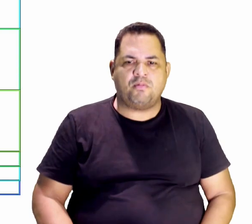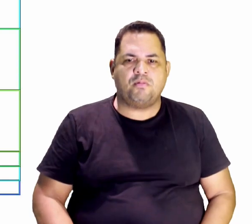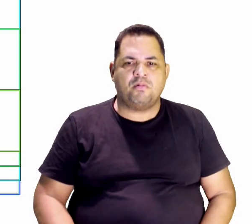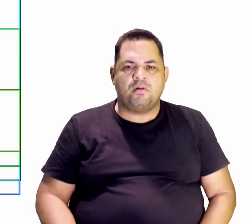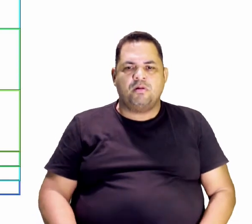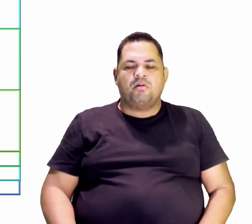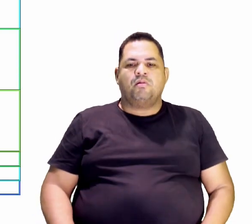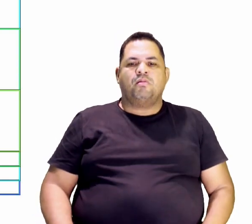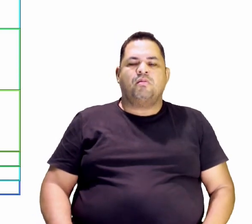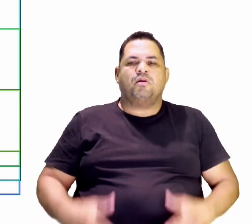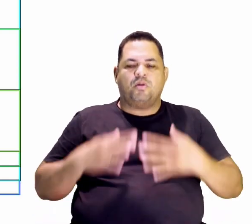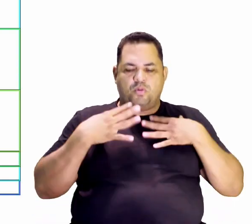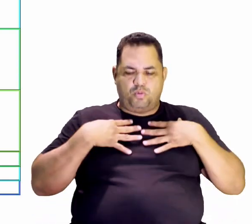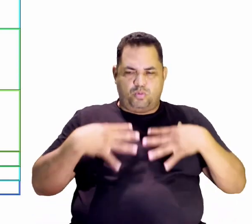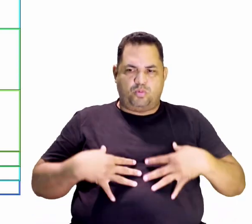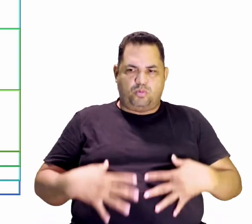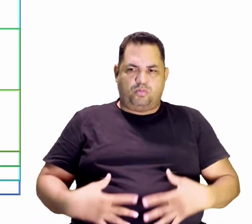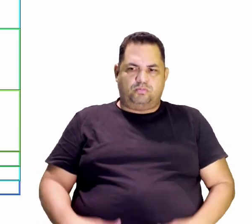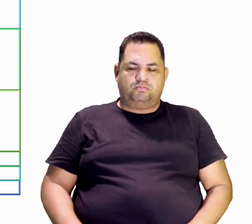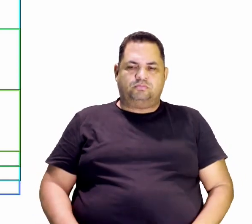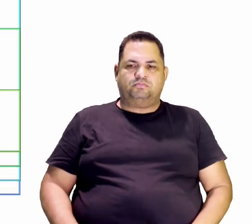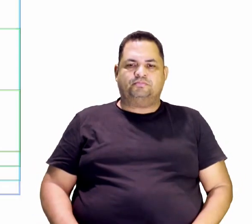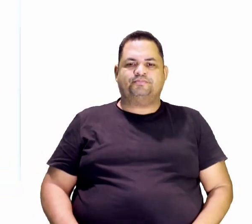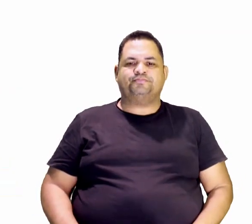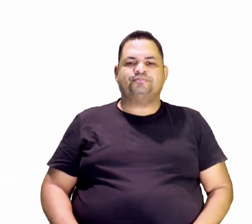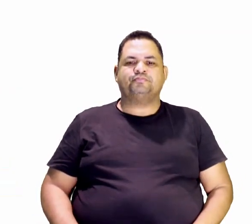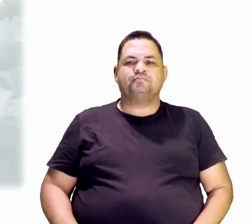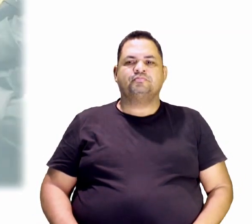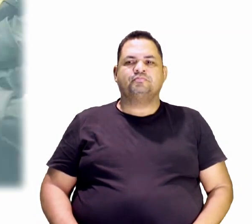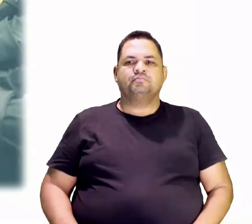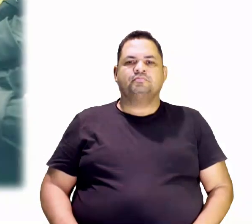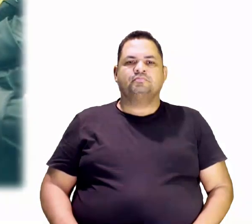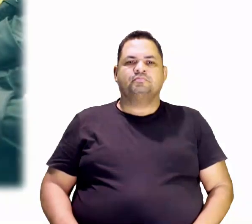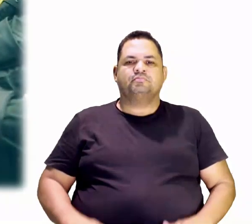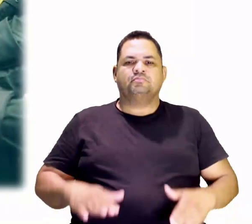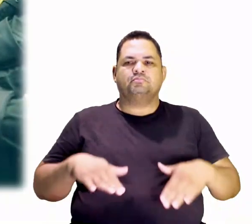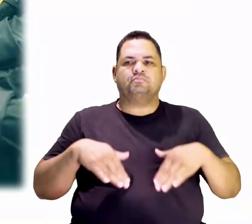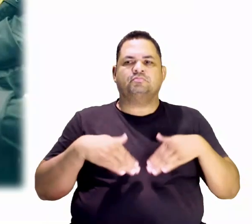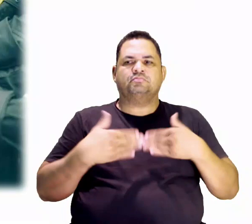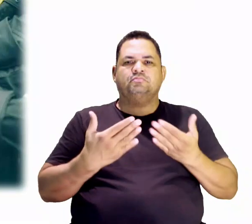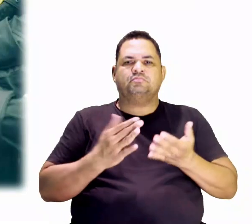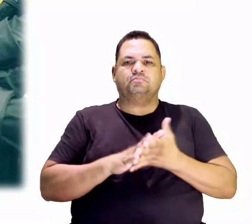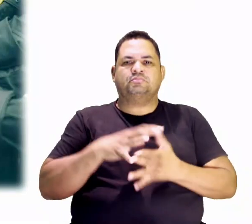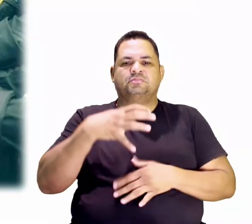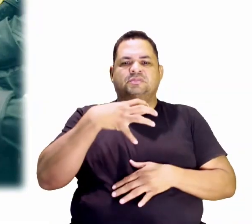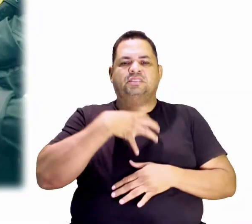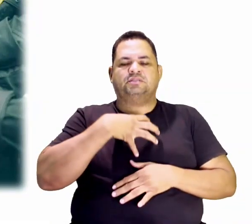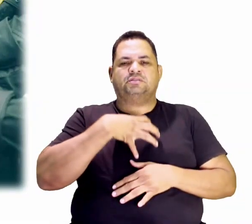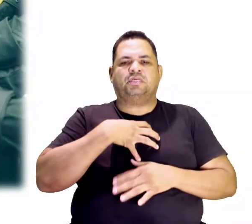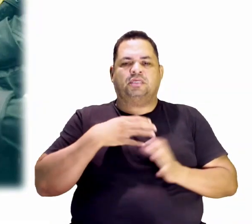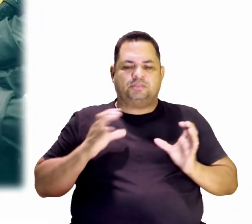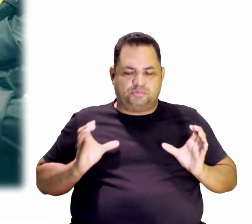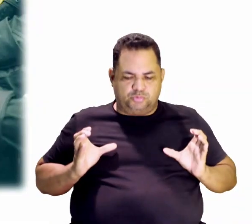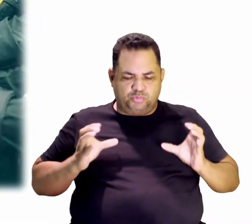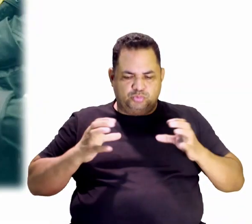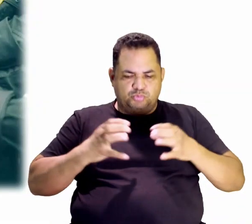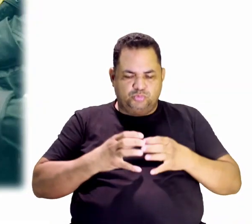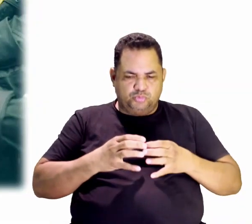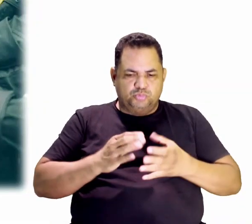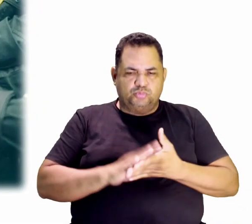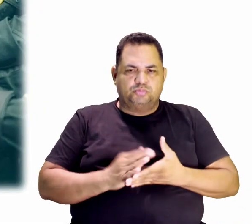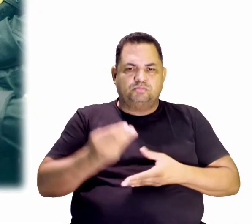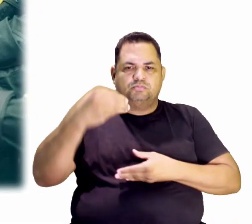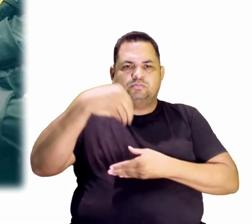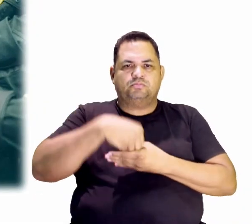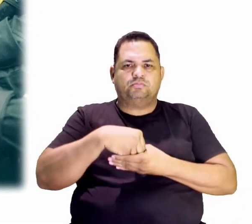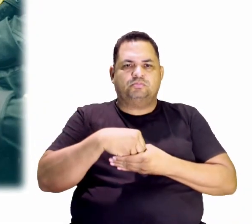Imagens corporais, né? Vamos dizer assim. Quando a gente fala de sensação de pertencimento, o que a gente percebe? Que